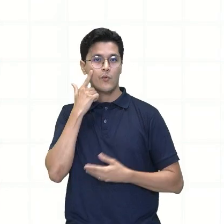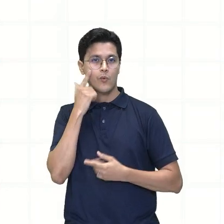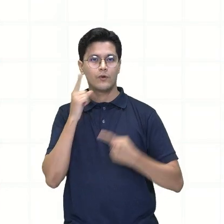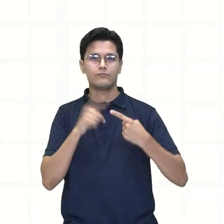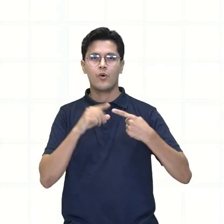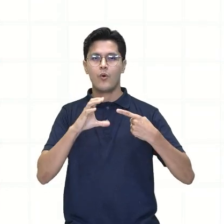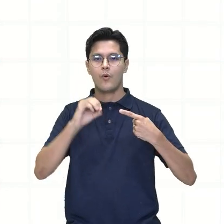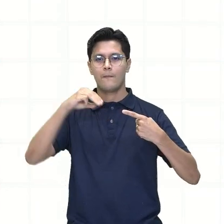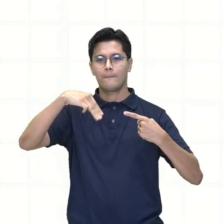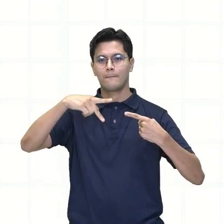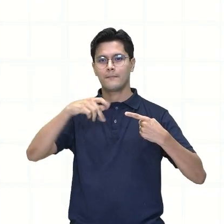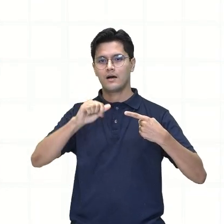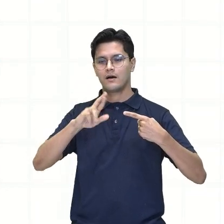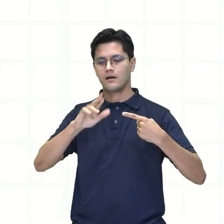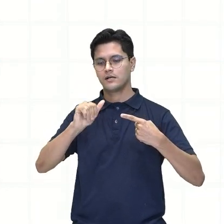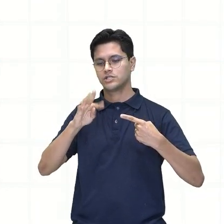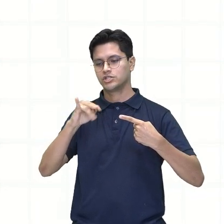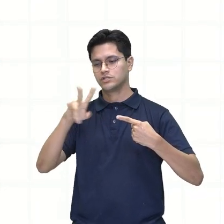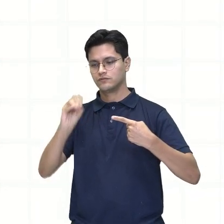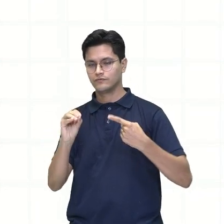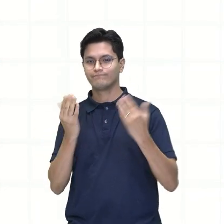comparativo, vejam só.